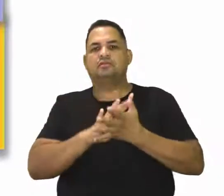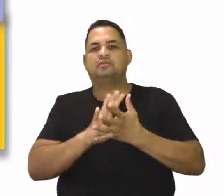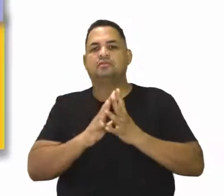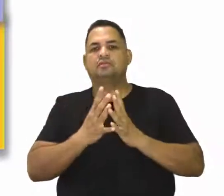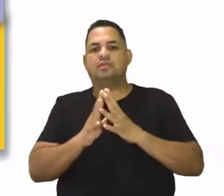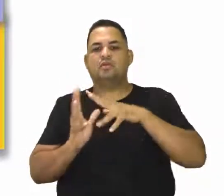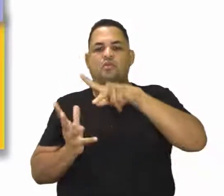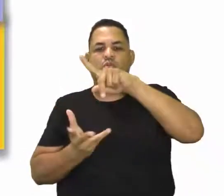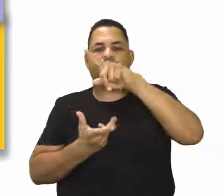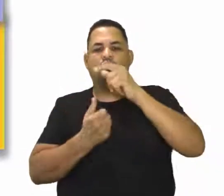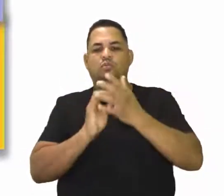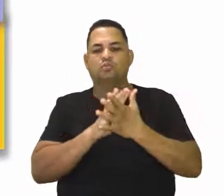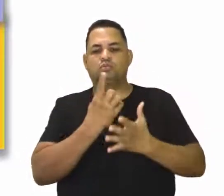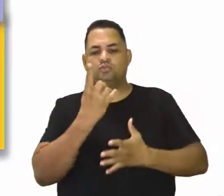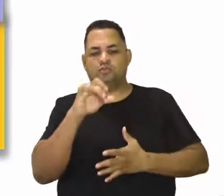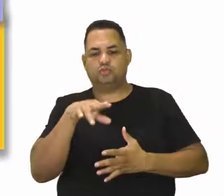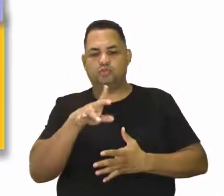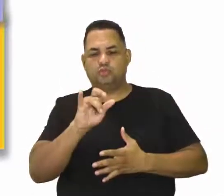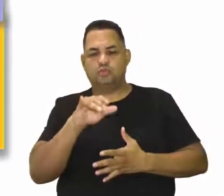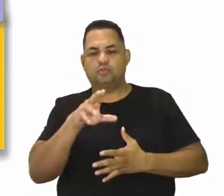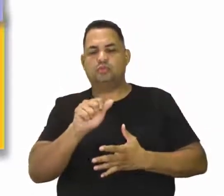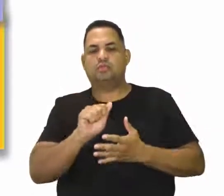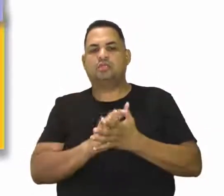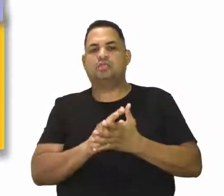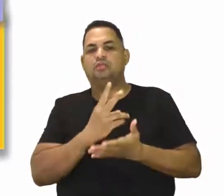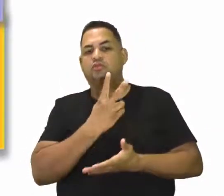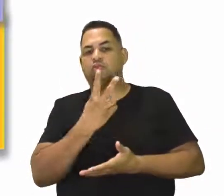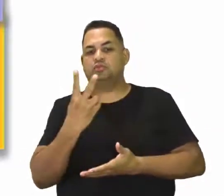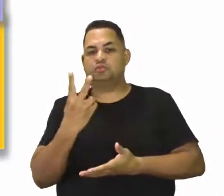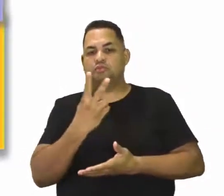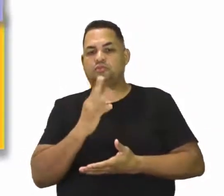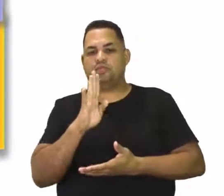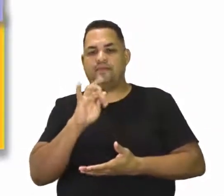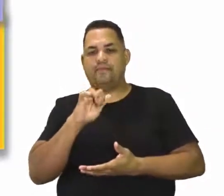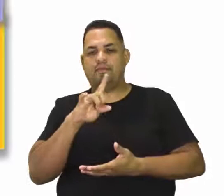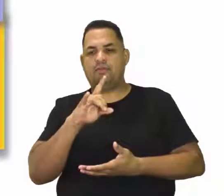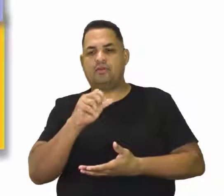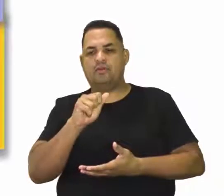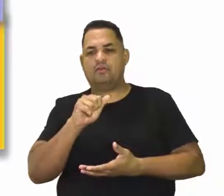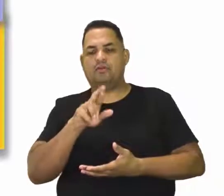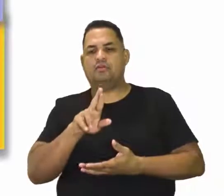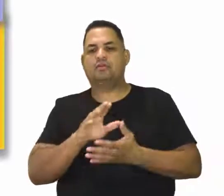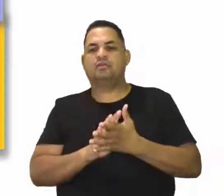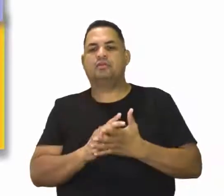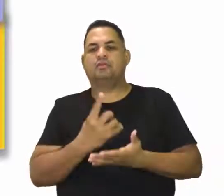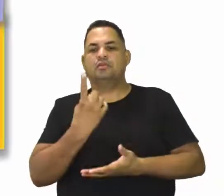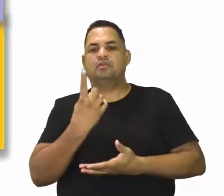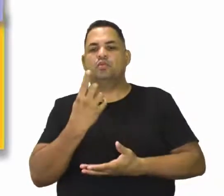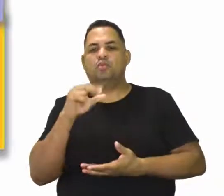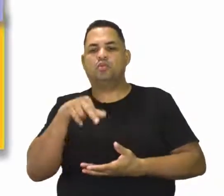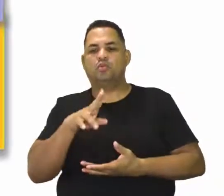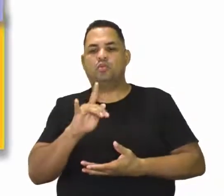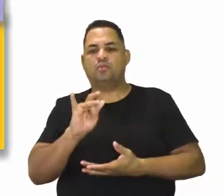unipolar o mundo bipolar e o mundo